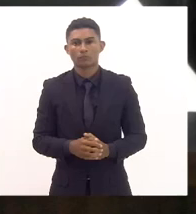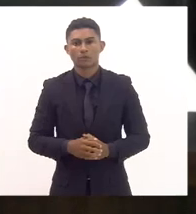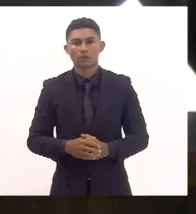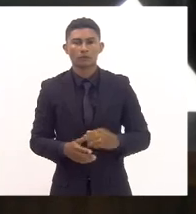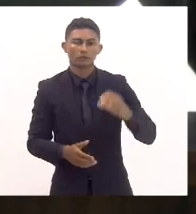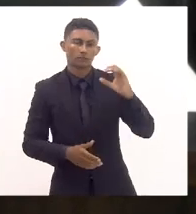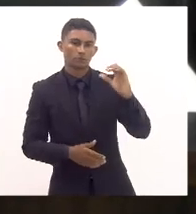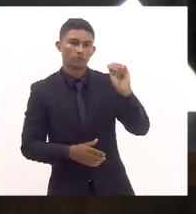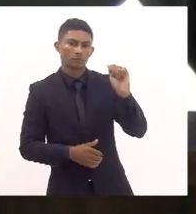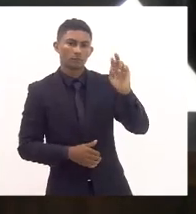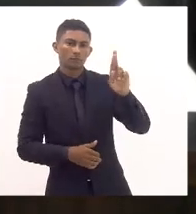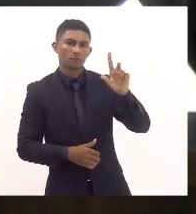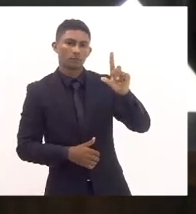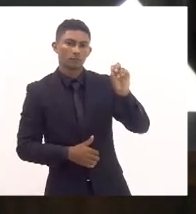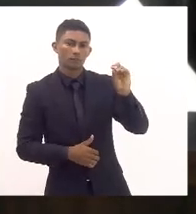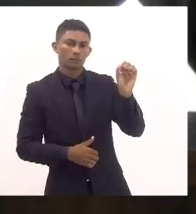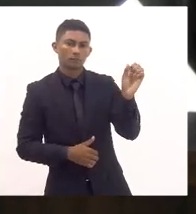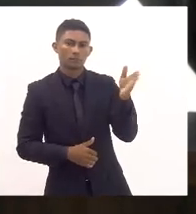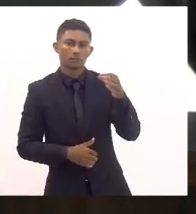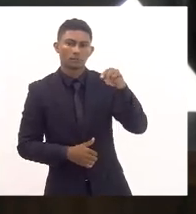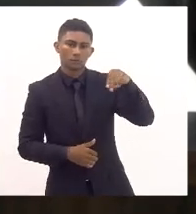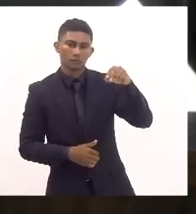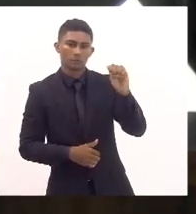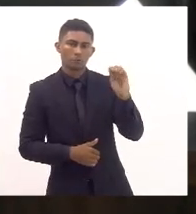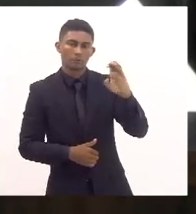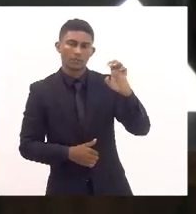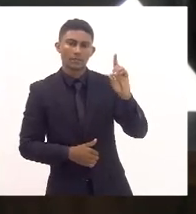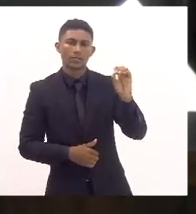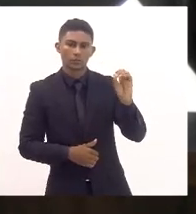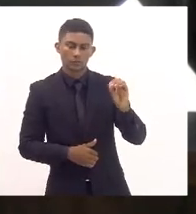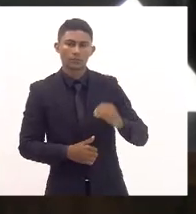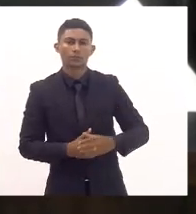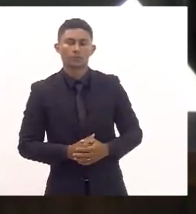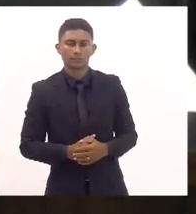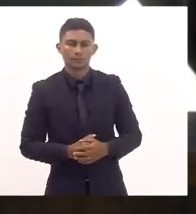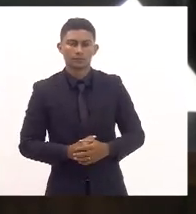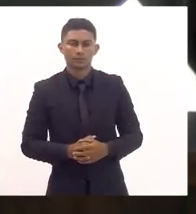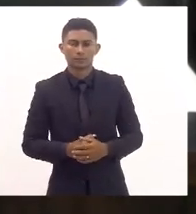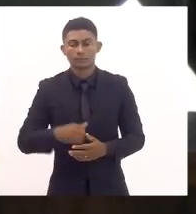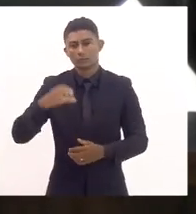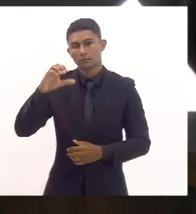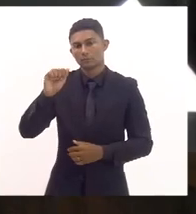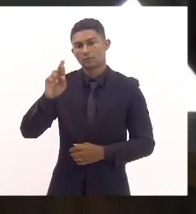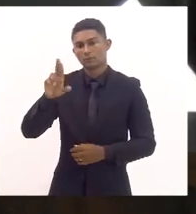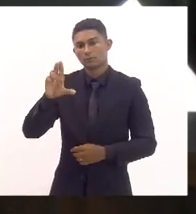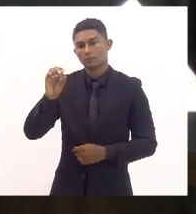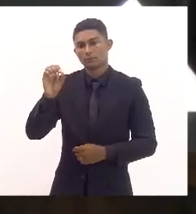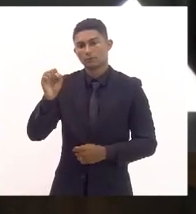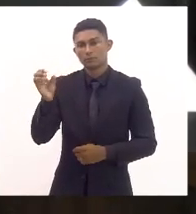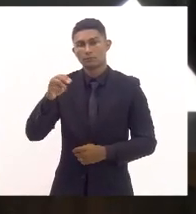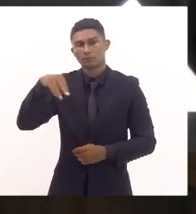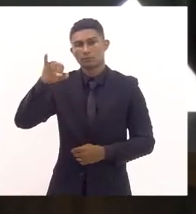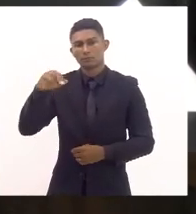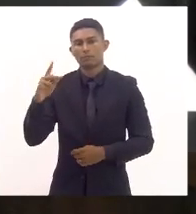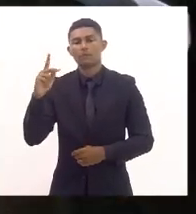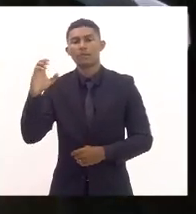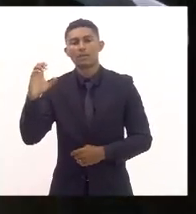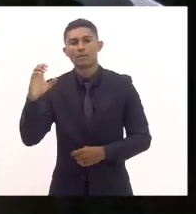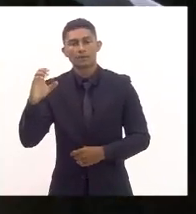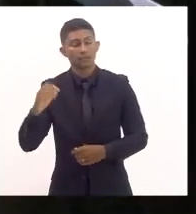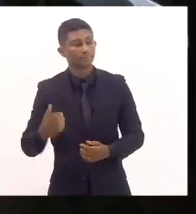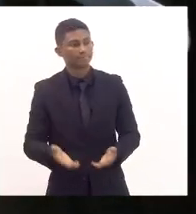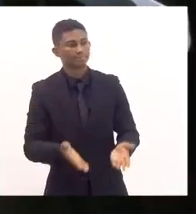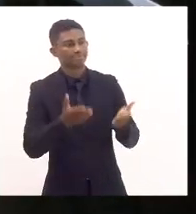deputado Carlos Macedo o deputado Carlos minc Prezada